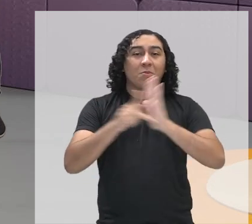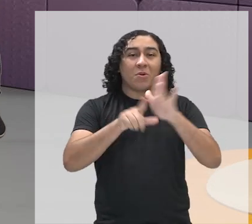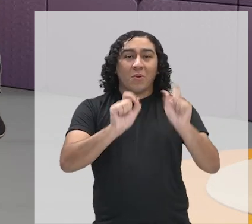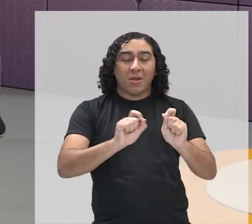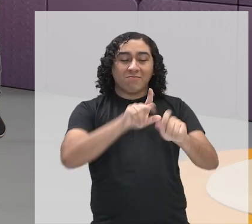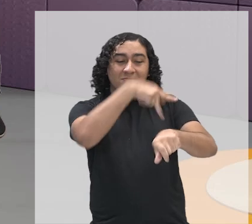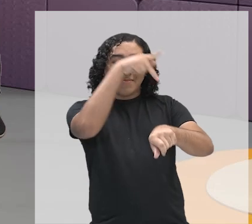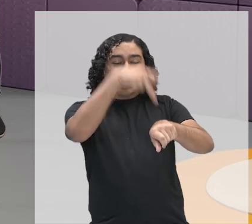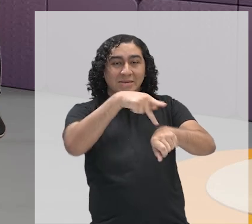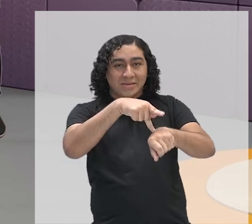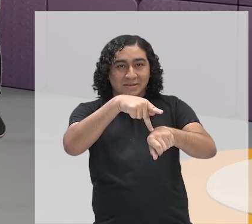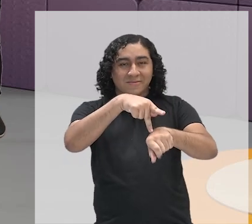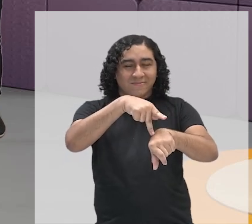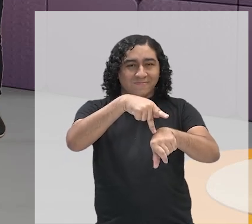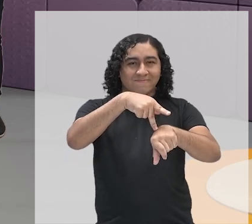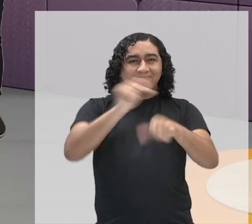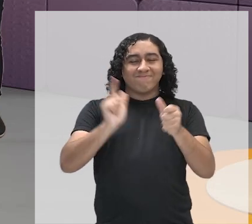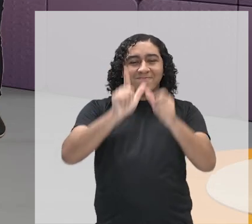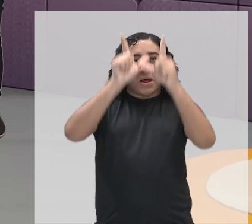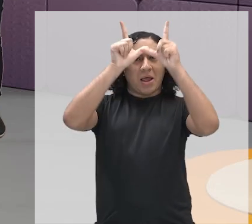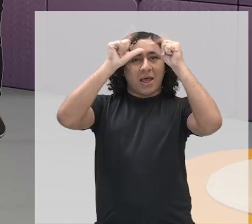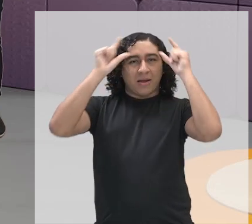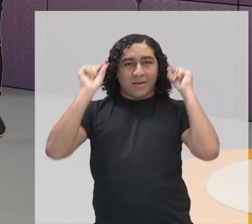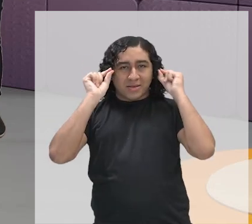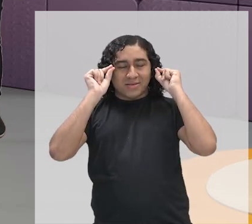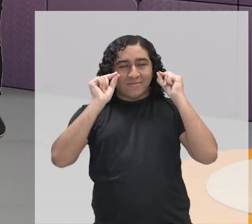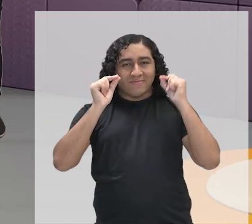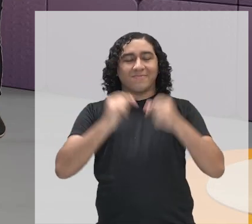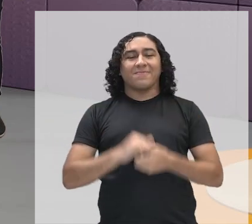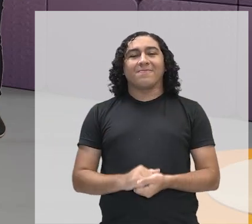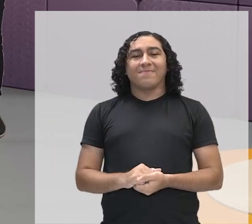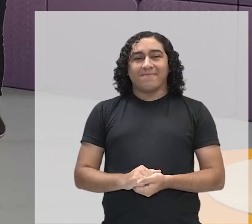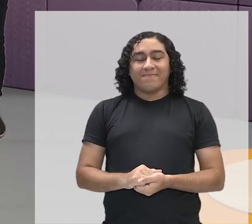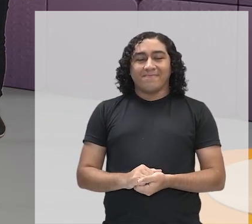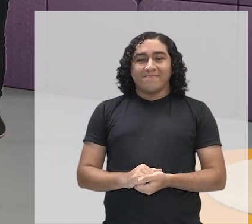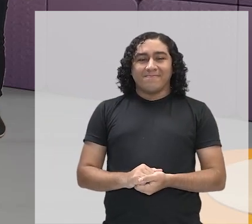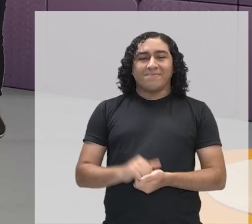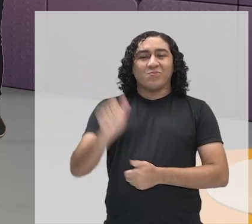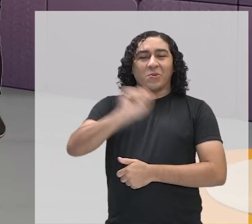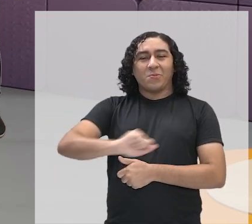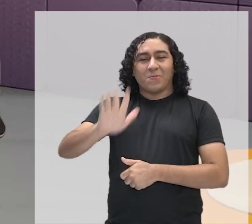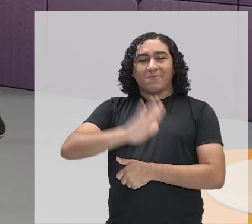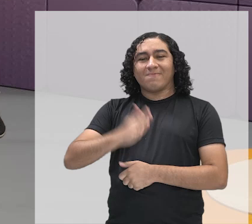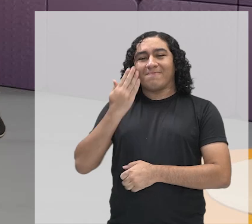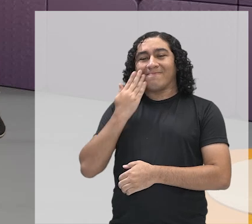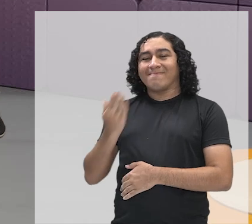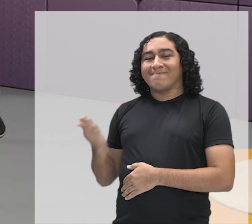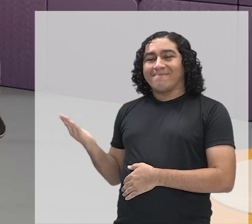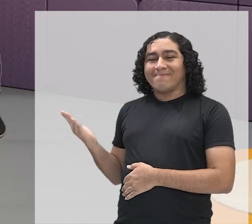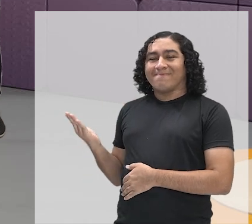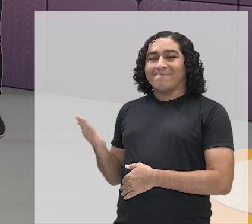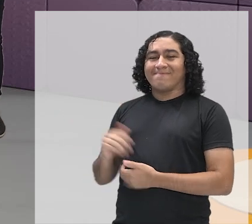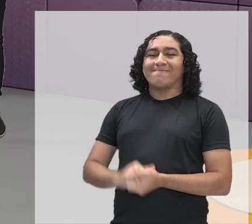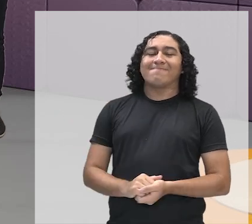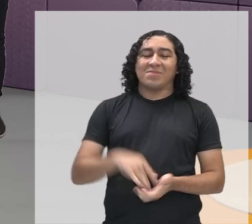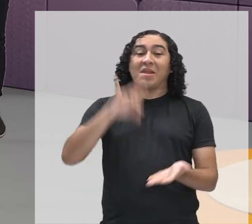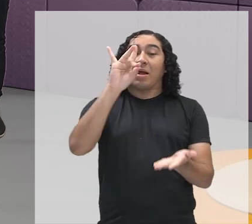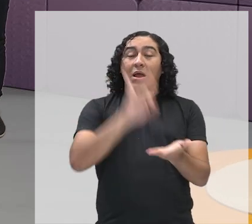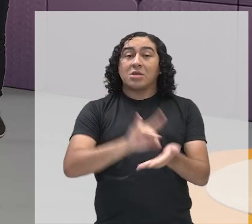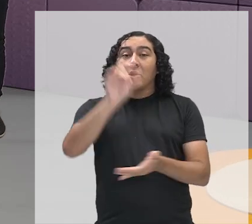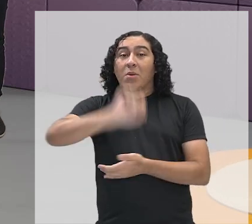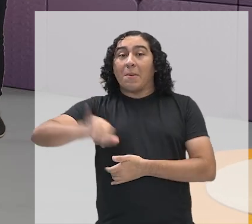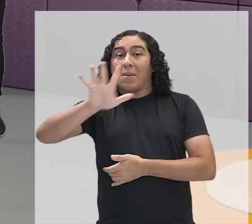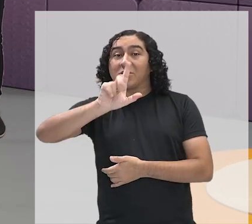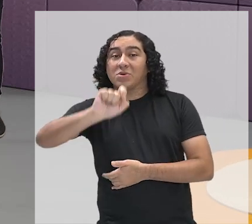Grécia Antiga. Acompanha aqui comigo, olha que imagem bonita, né? Nós temos aqui exatamente, então, uma imagem dos